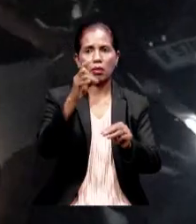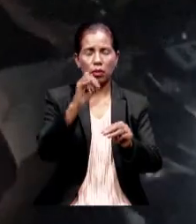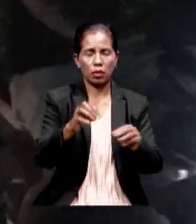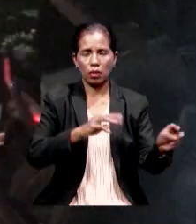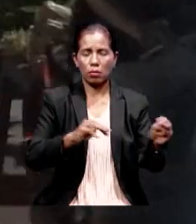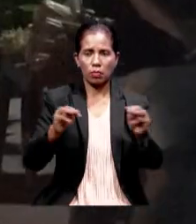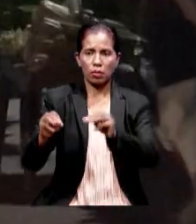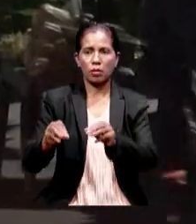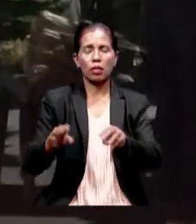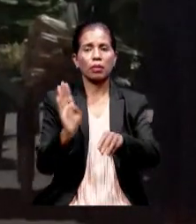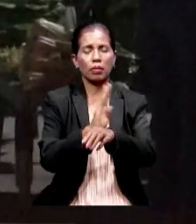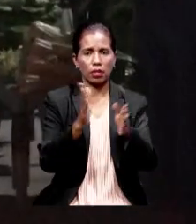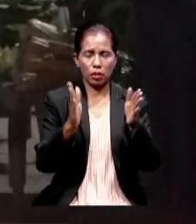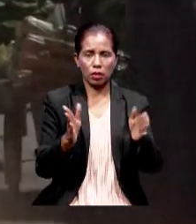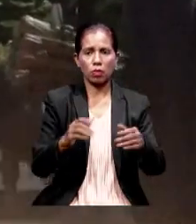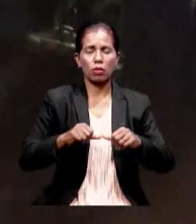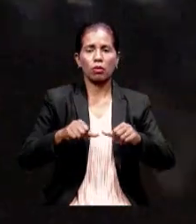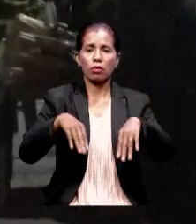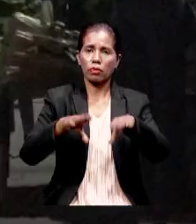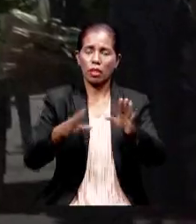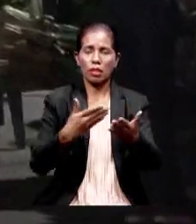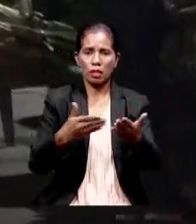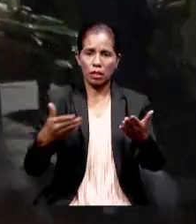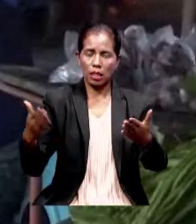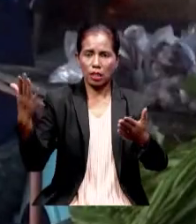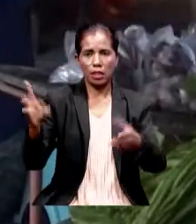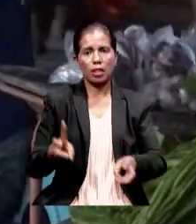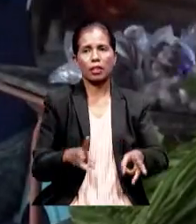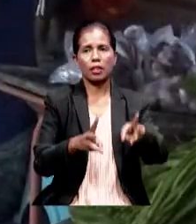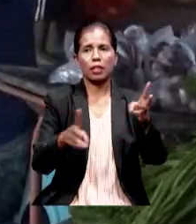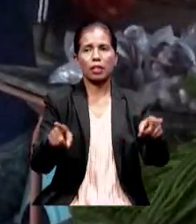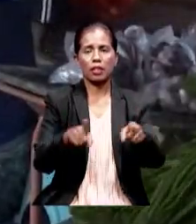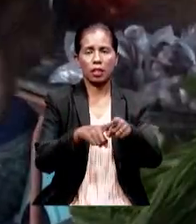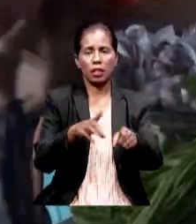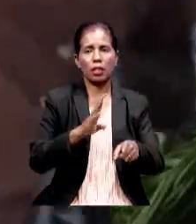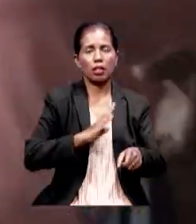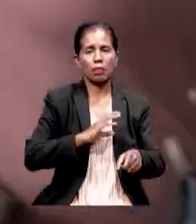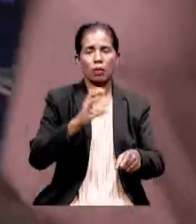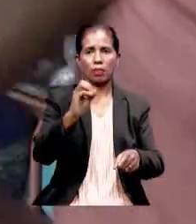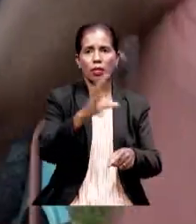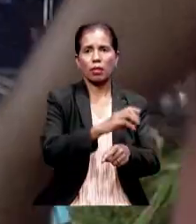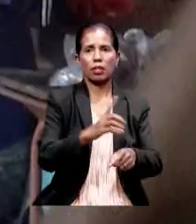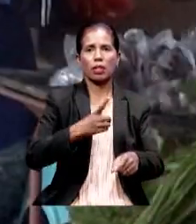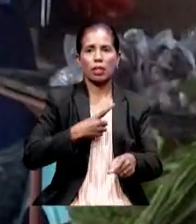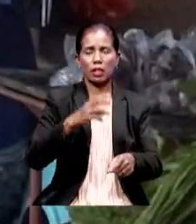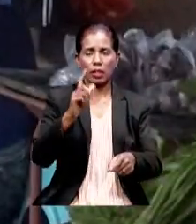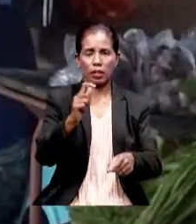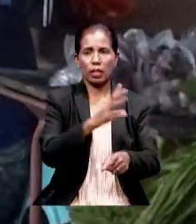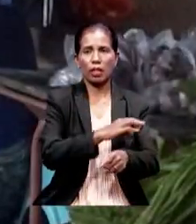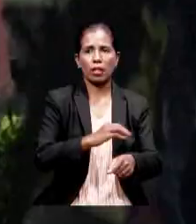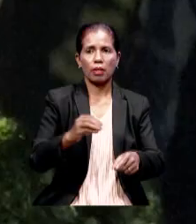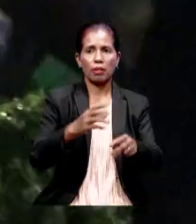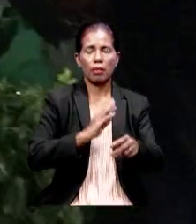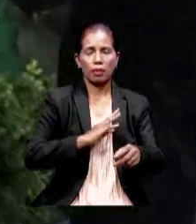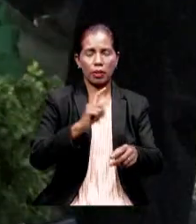muda negociante Sira nebe continua fansasan iha dalanini, hanesan ya área Kampumbaru, Delta Lemlui, Baru Pite no